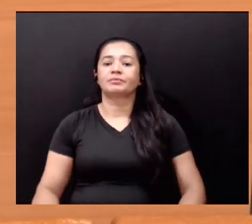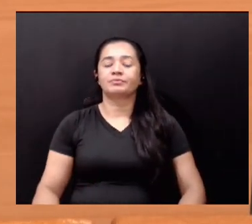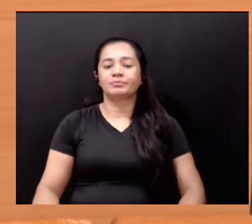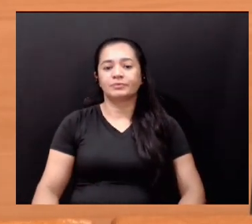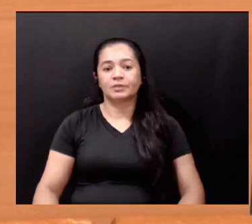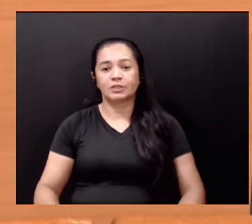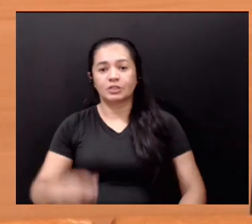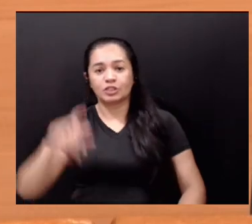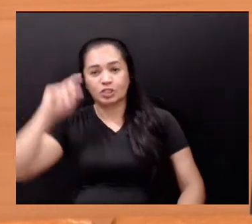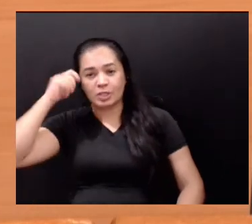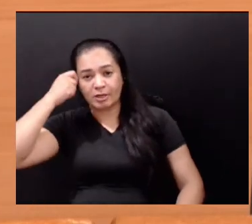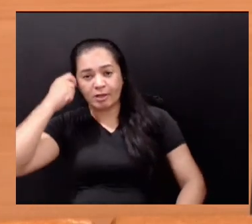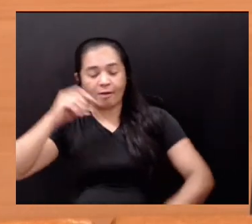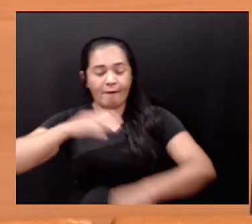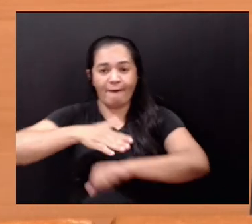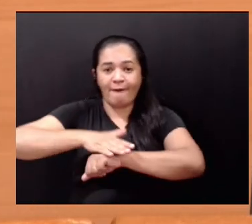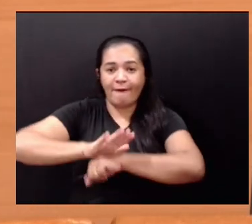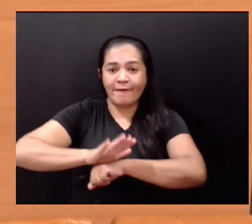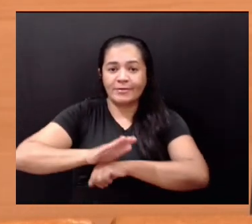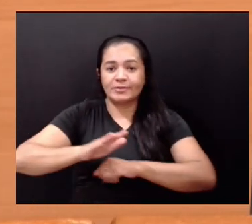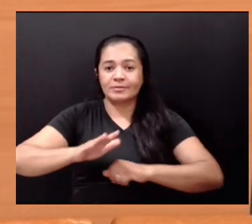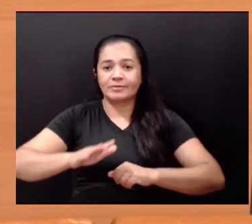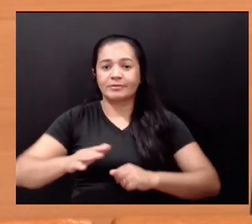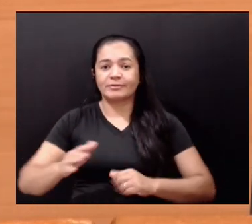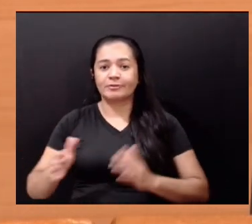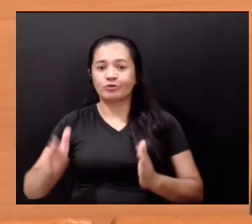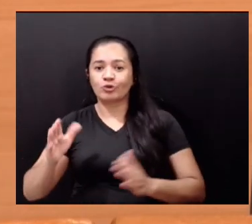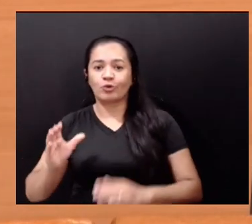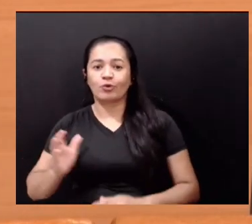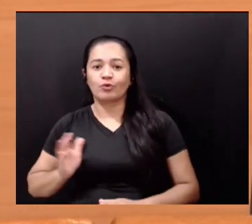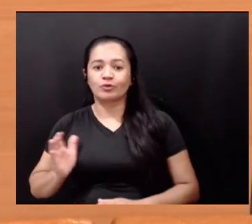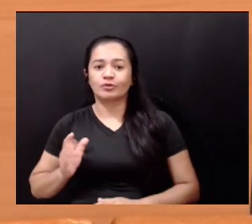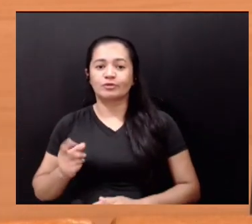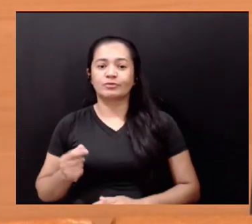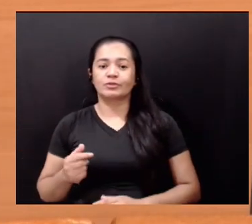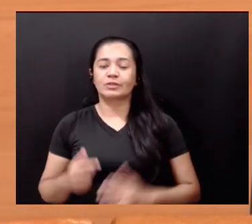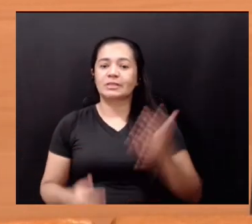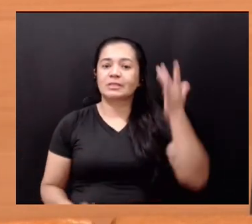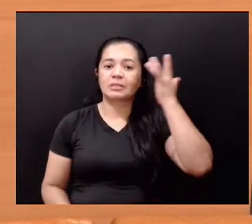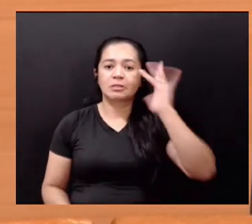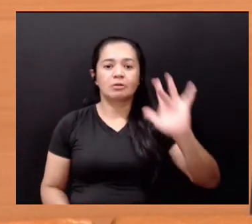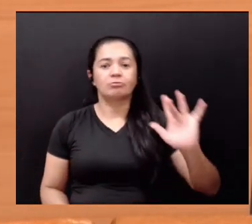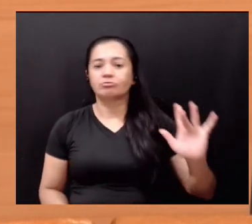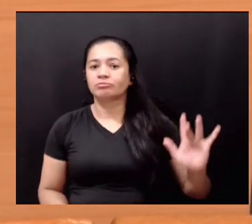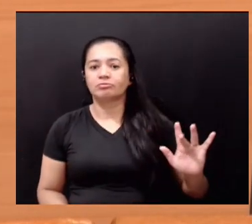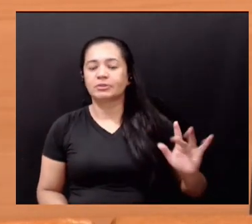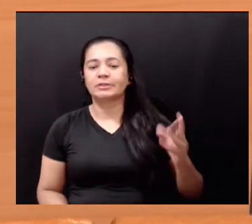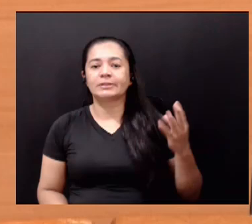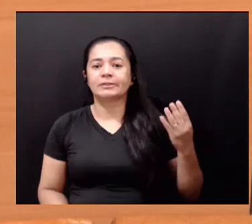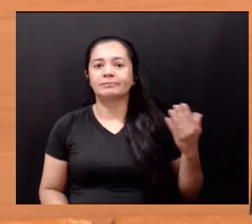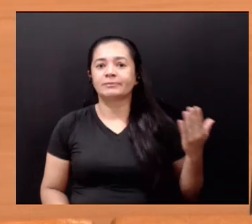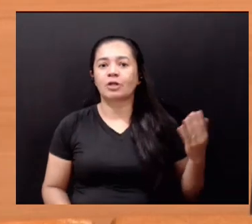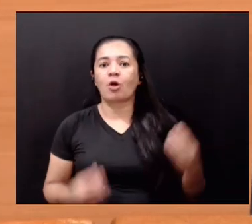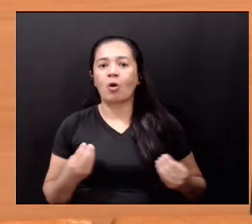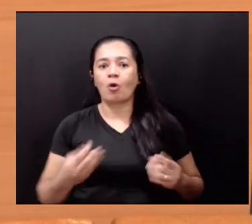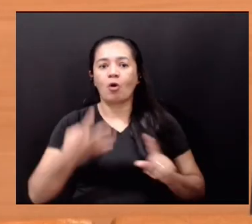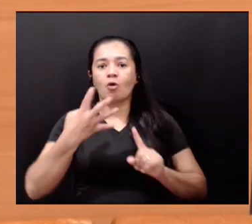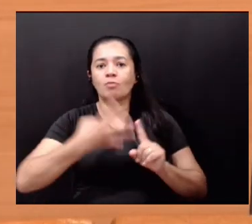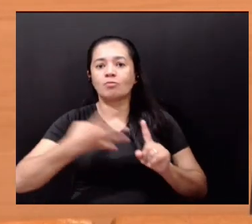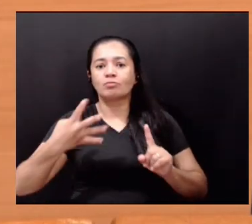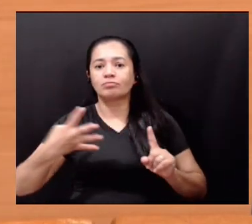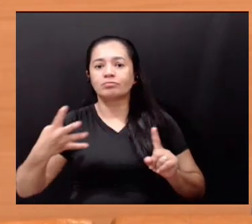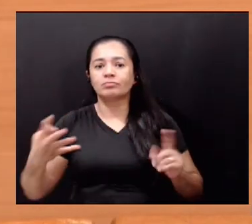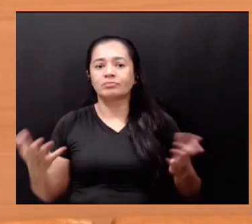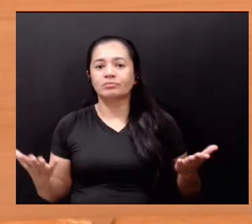classe, né? A gente não consegue entender o quanto, né, de fato, a comunidade LGBTQIAPN+, ela é